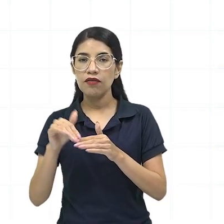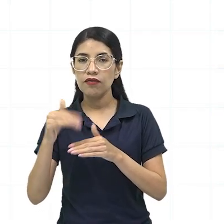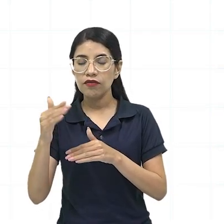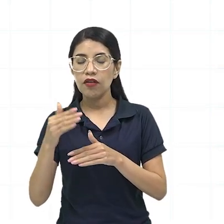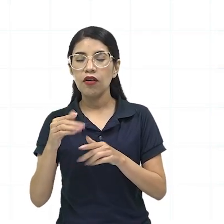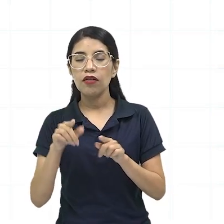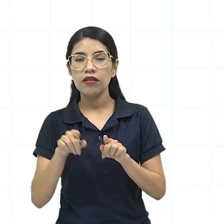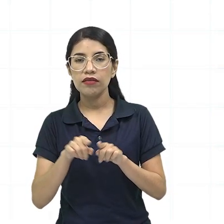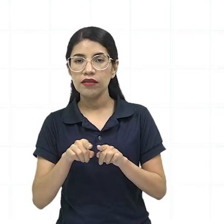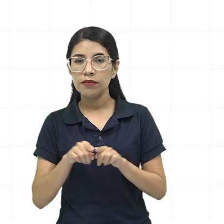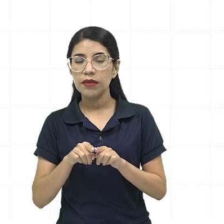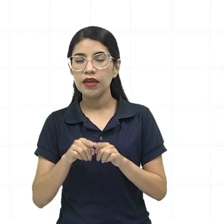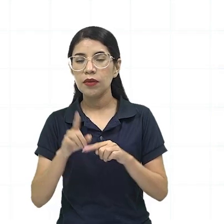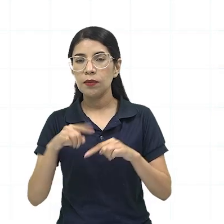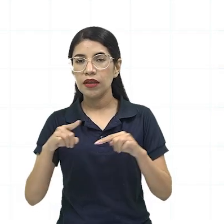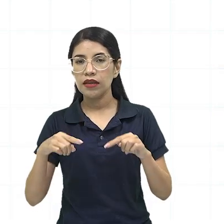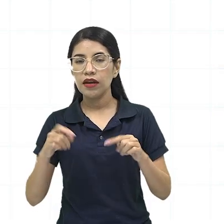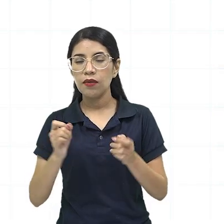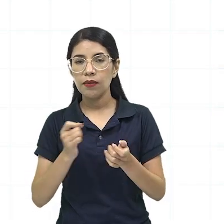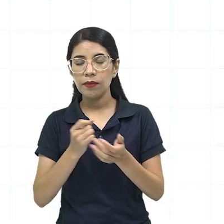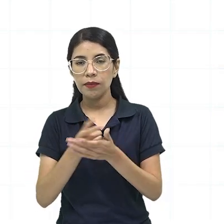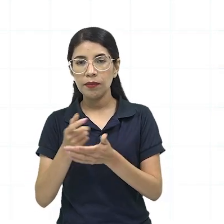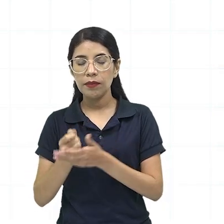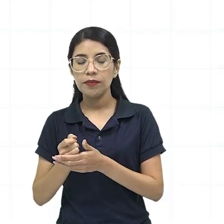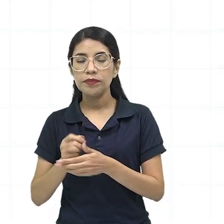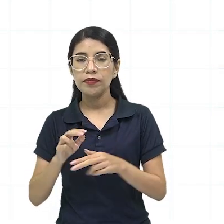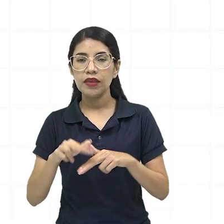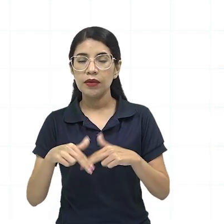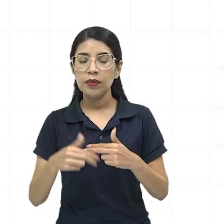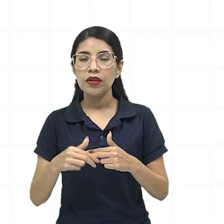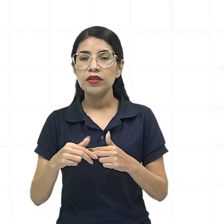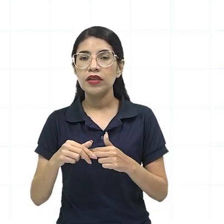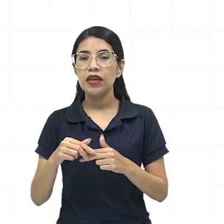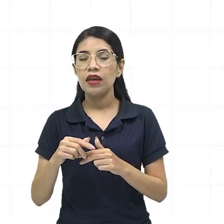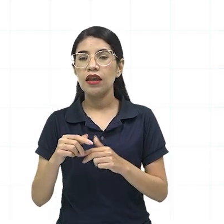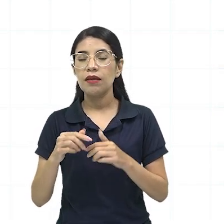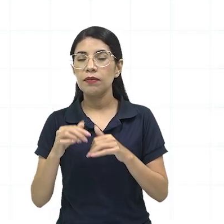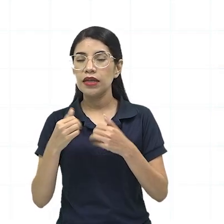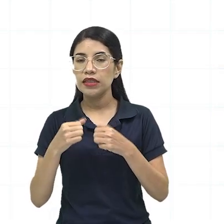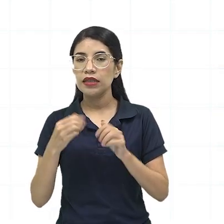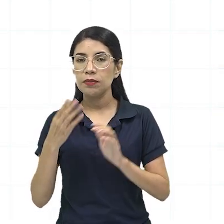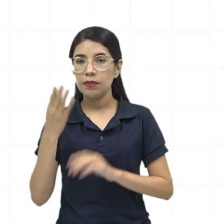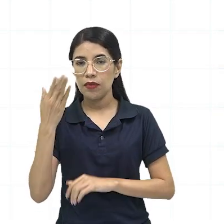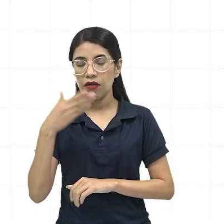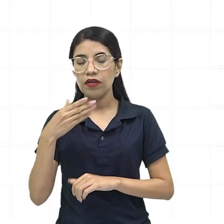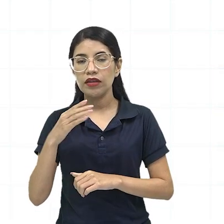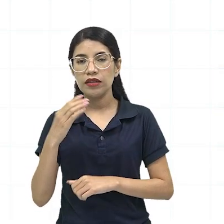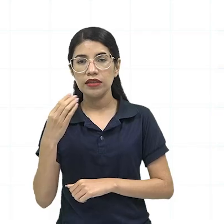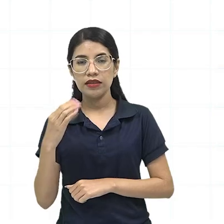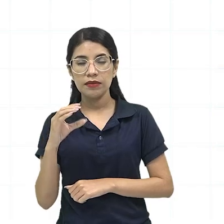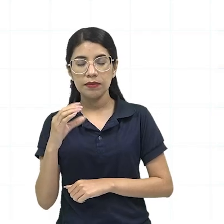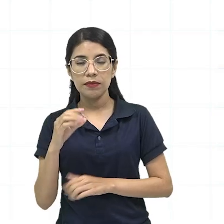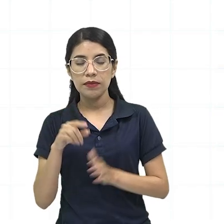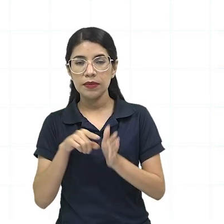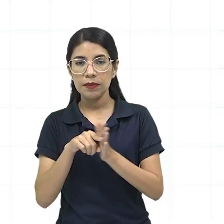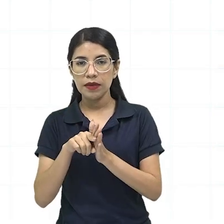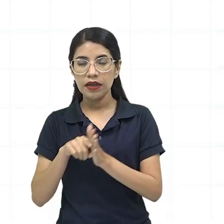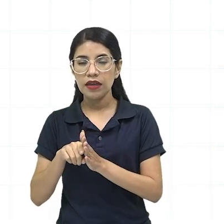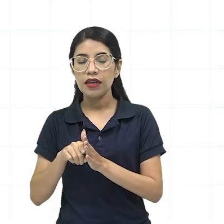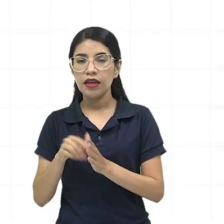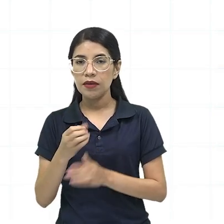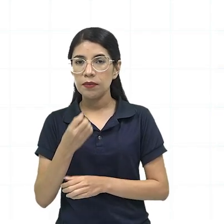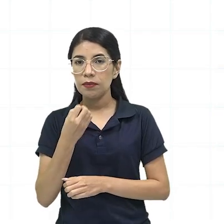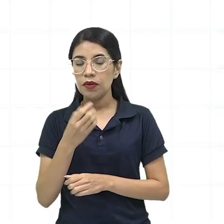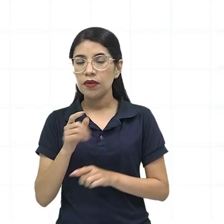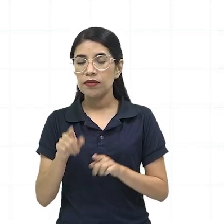Isso é muito importante. Então os gêneros de divulgação científica precisam mostrar que essas pesquisas estão servindo, que elas estão sendo úteis. Também